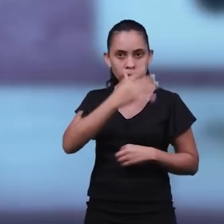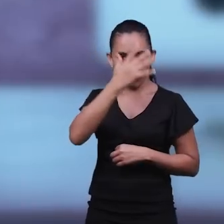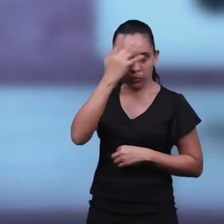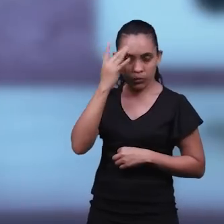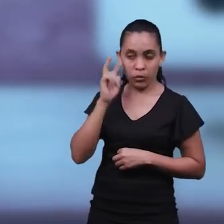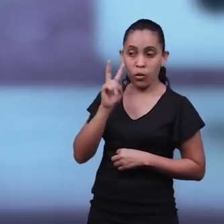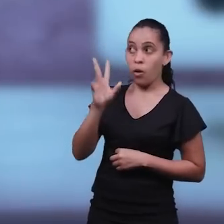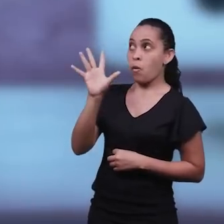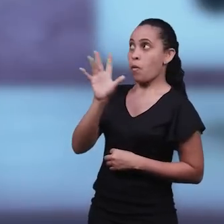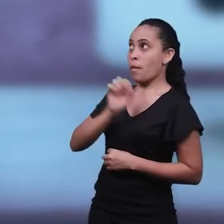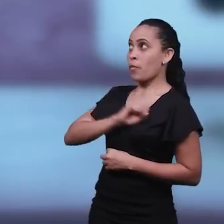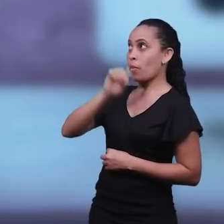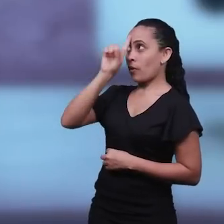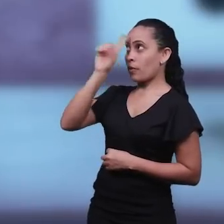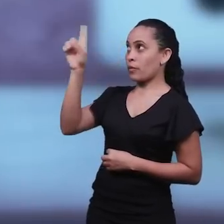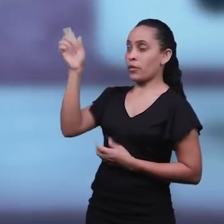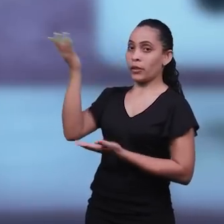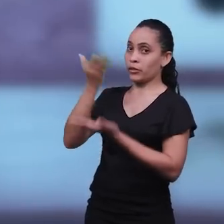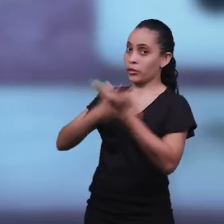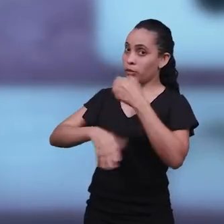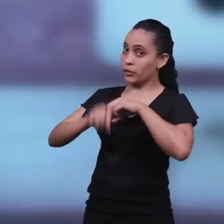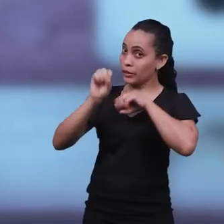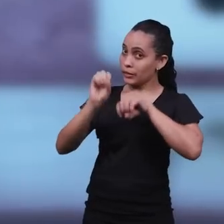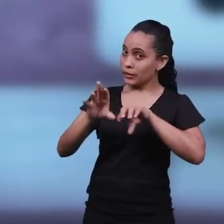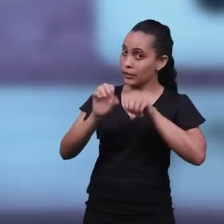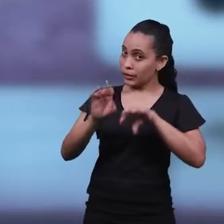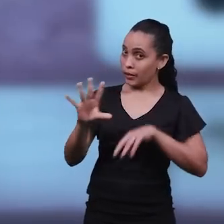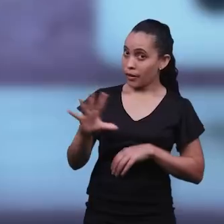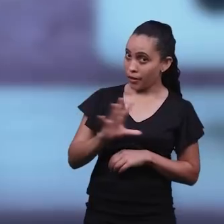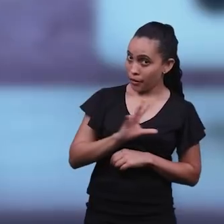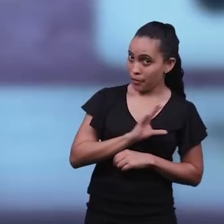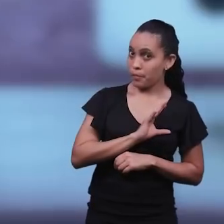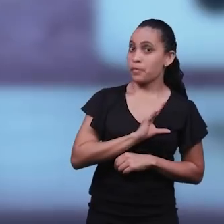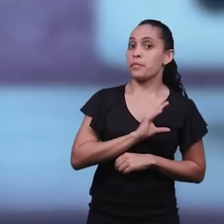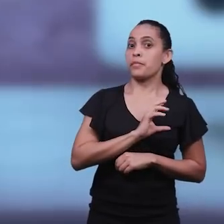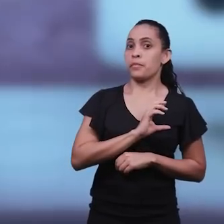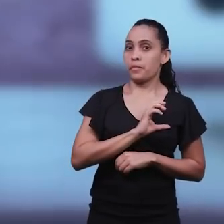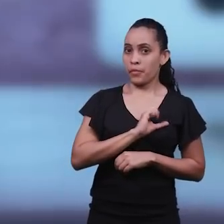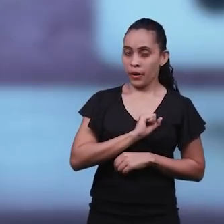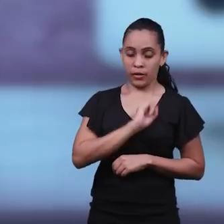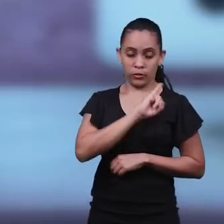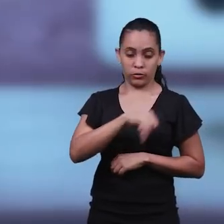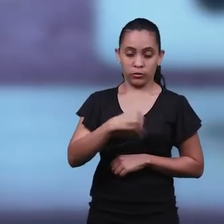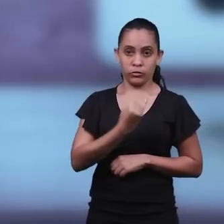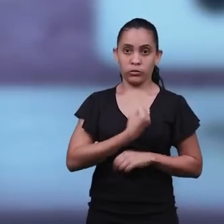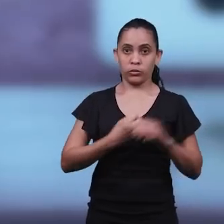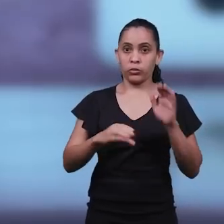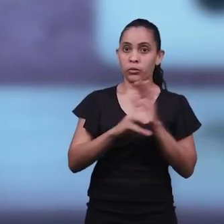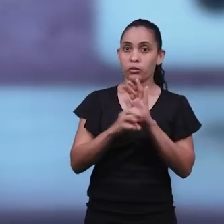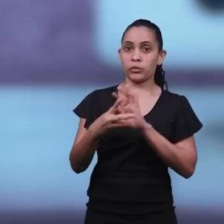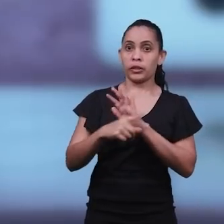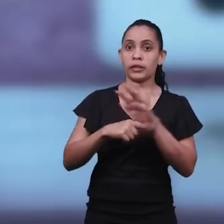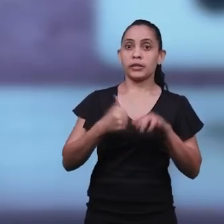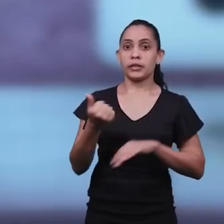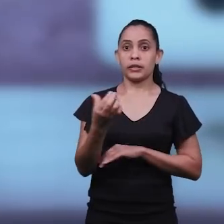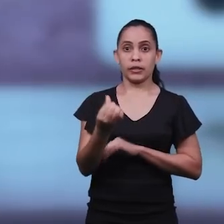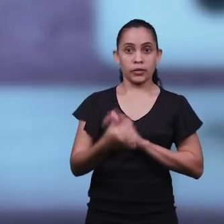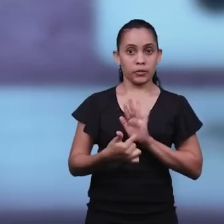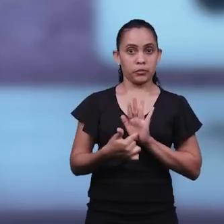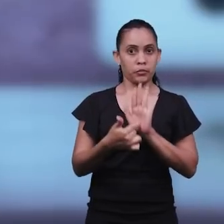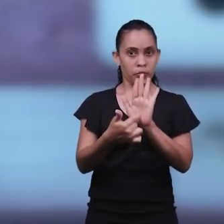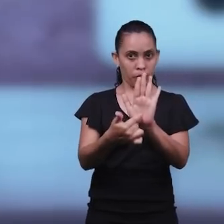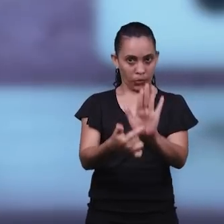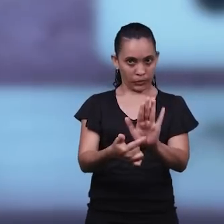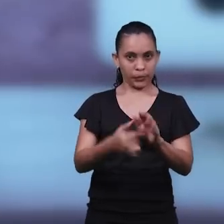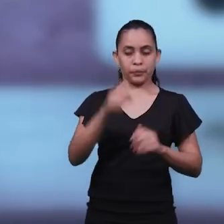amor vem de Deus. Ele nos ensina a amar com o exemplo encontrado em João 3,16,